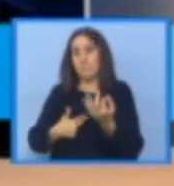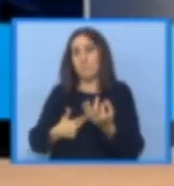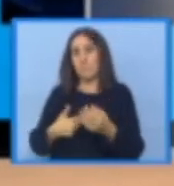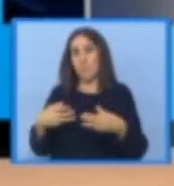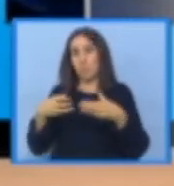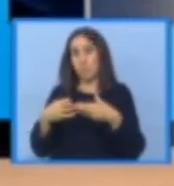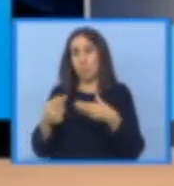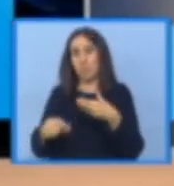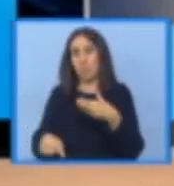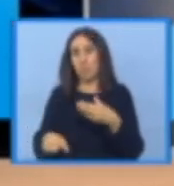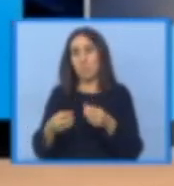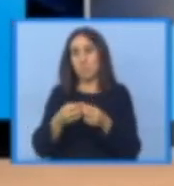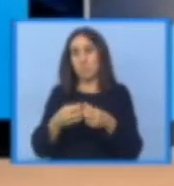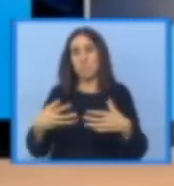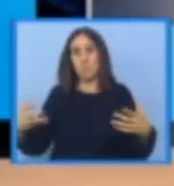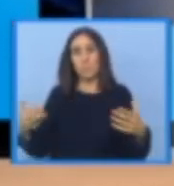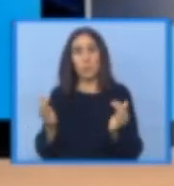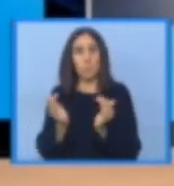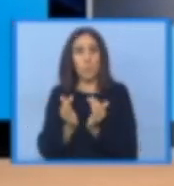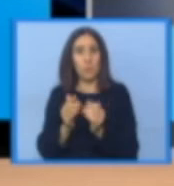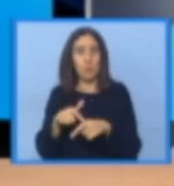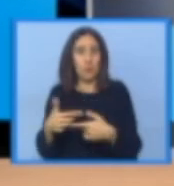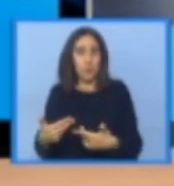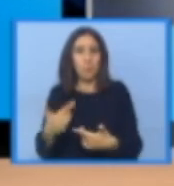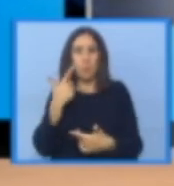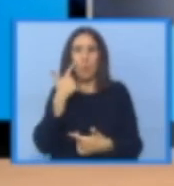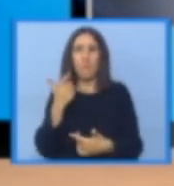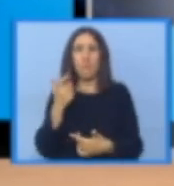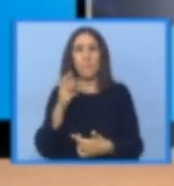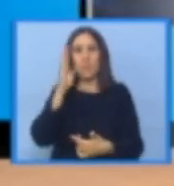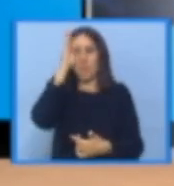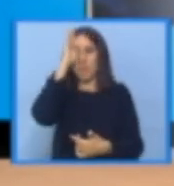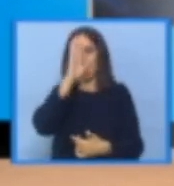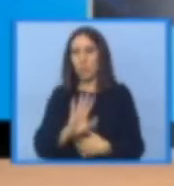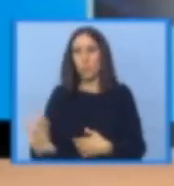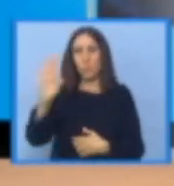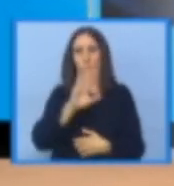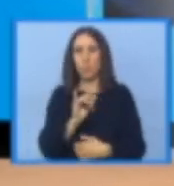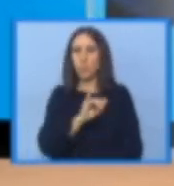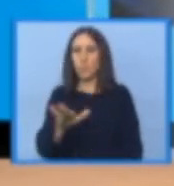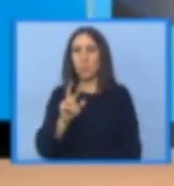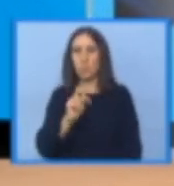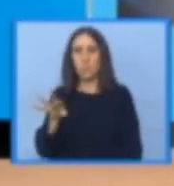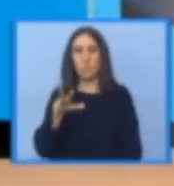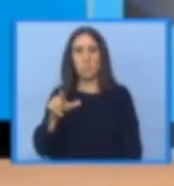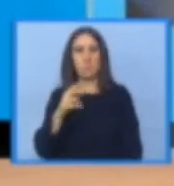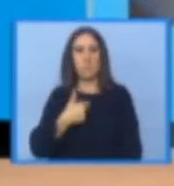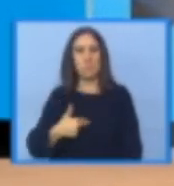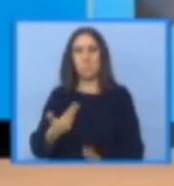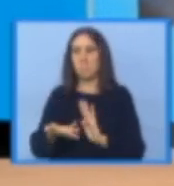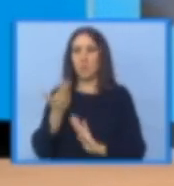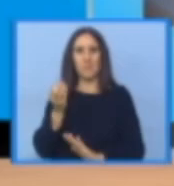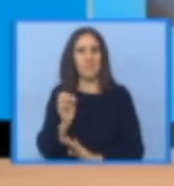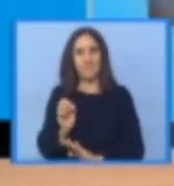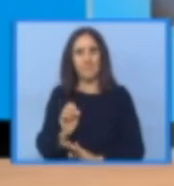uma comunidade cada vez mais minoritária. Neste momento, pensa-se que em todo o Iraque serão cerca de 200 a 300 mil cristãos, não mais do que isto. E,